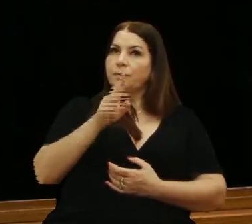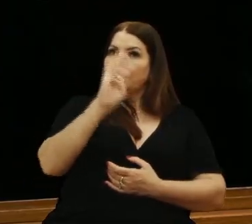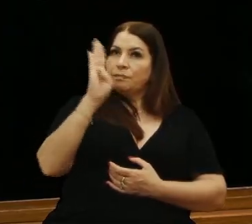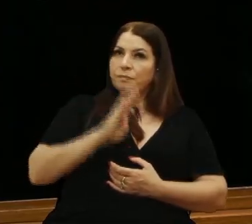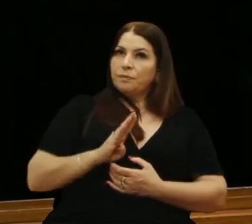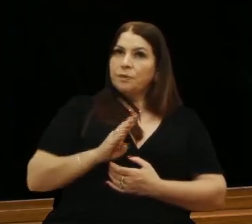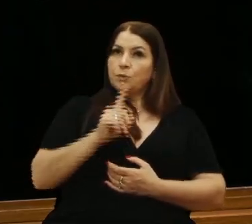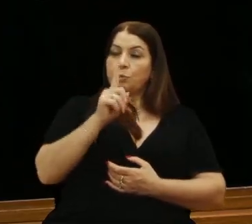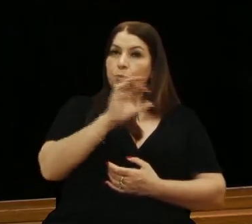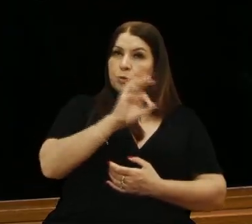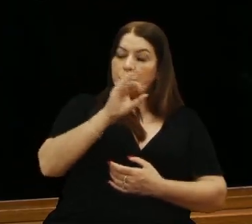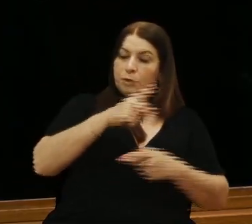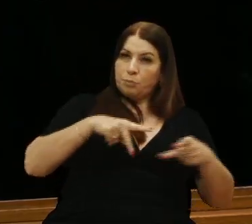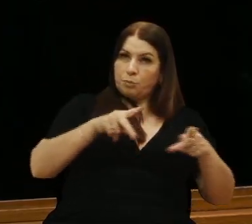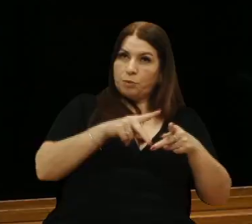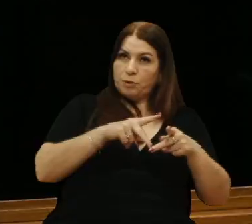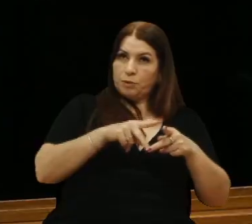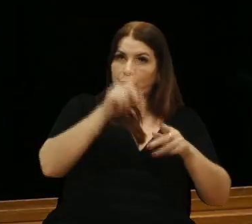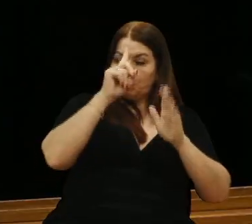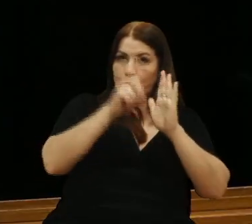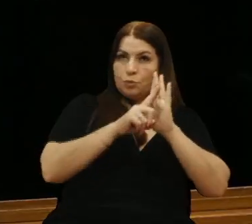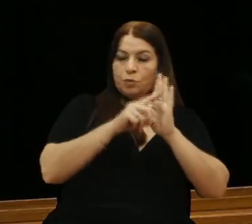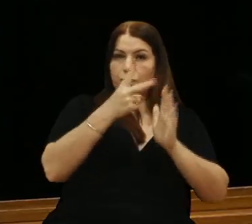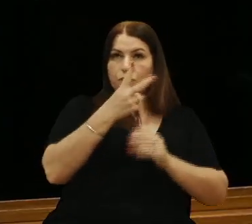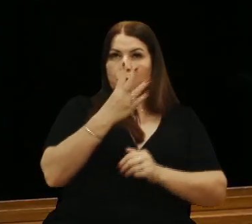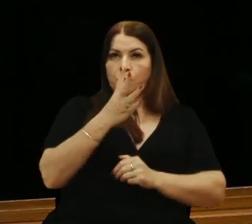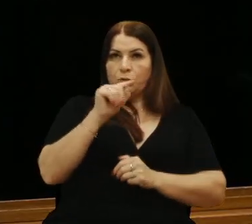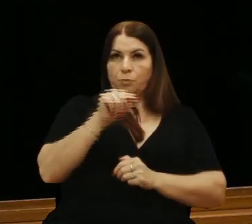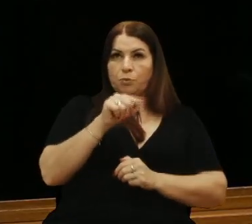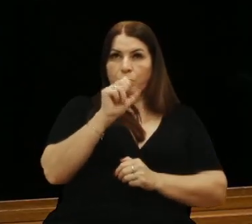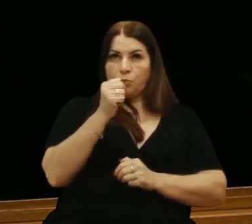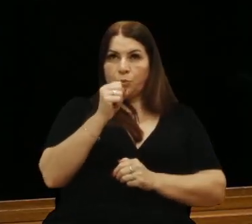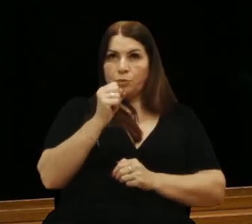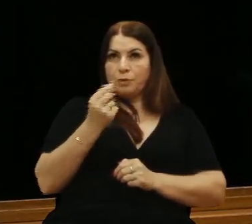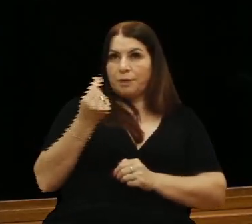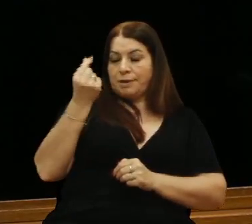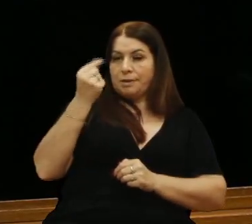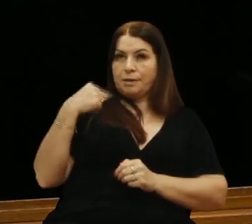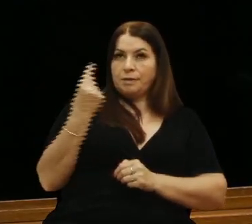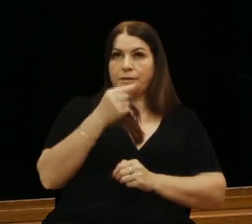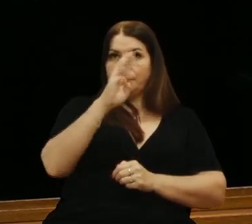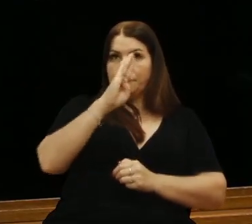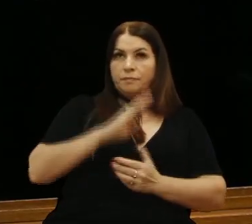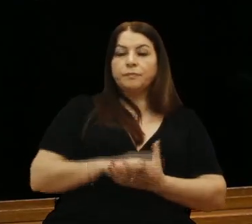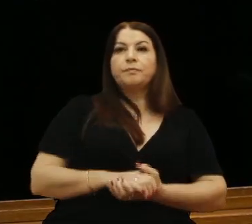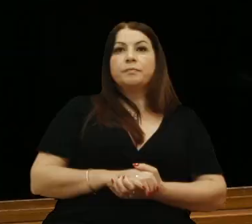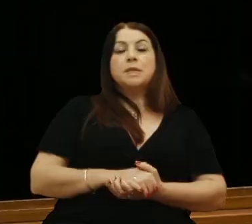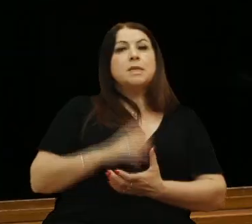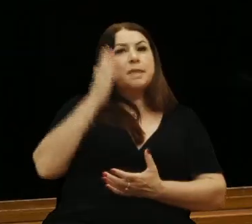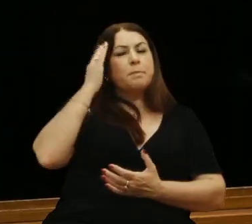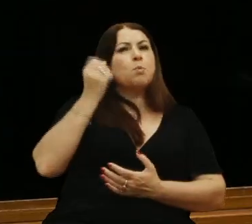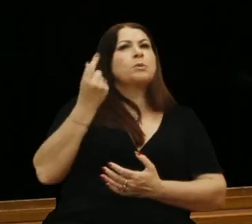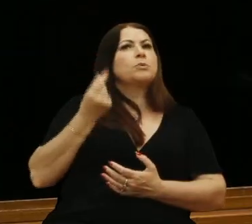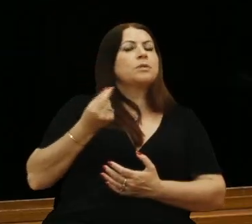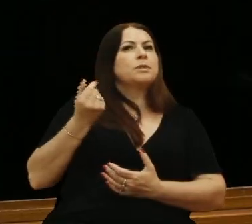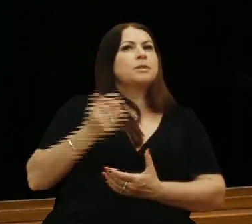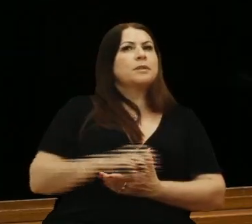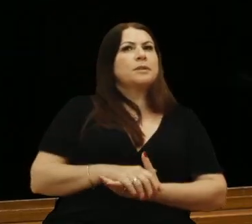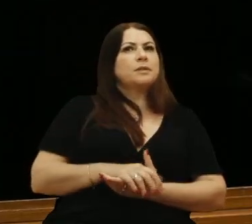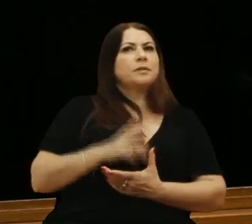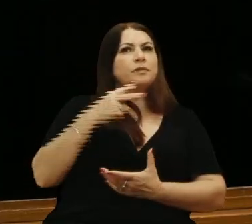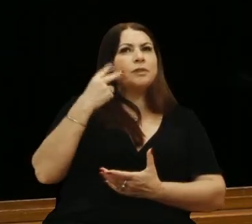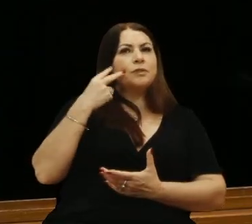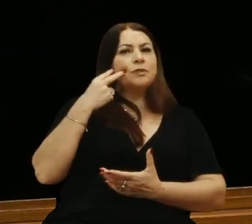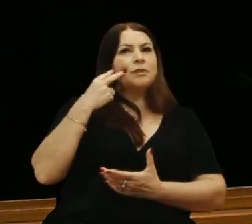que são 1% da população, donos de 24,8% da riqueza nacional. Sabe quanto eles ganham, vereadora